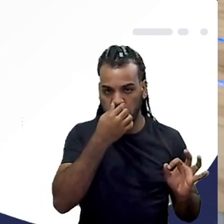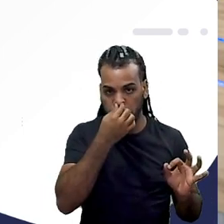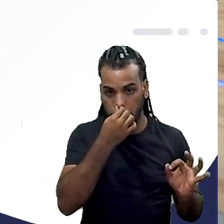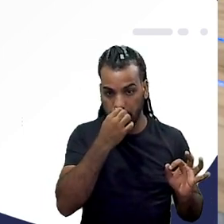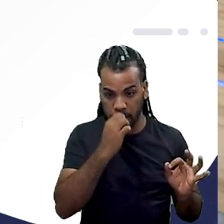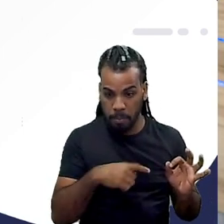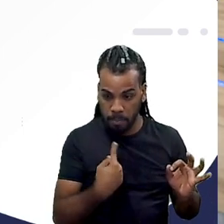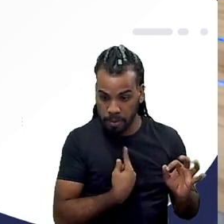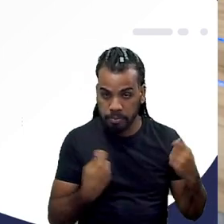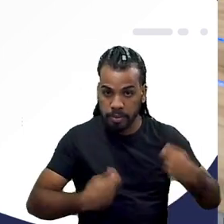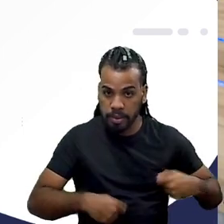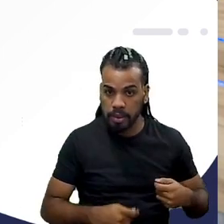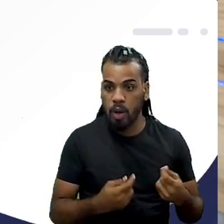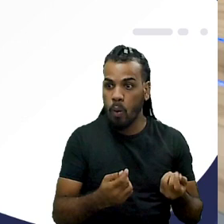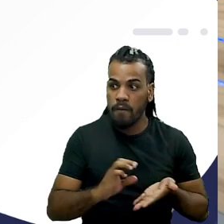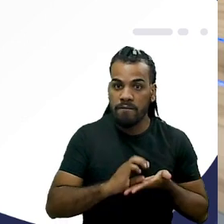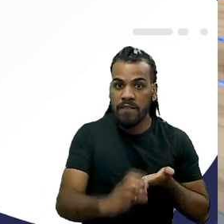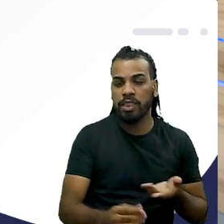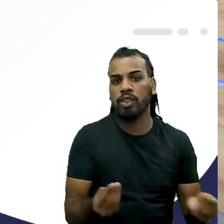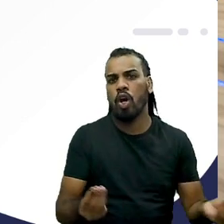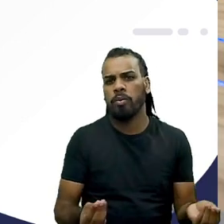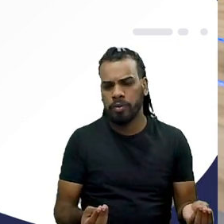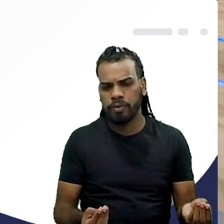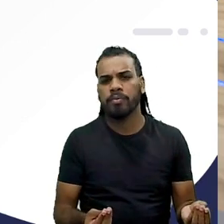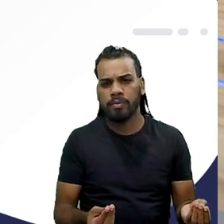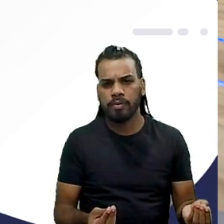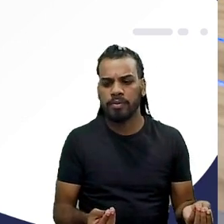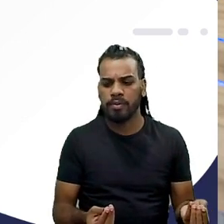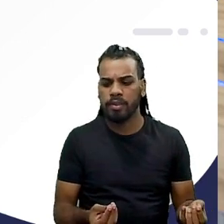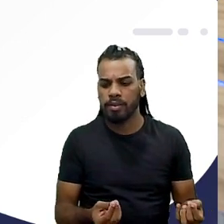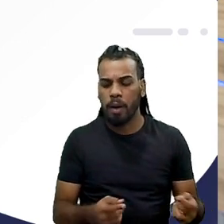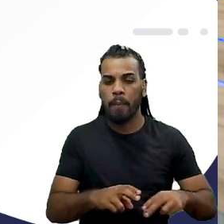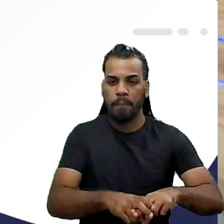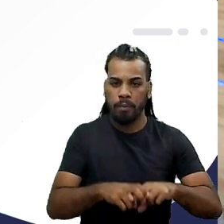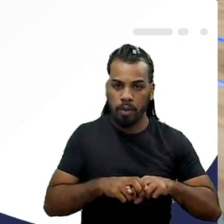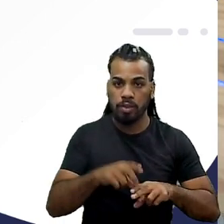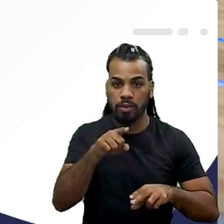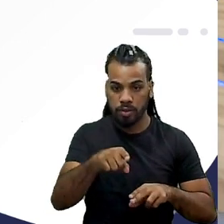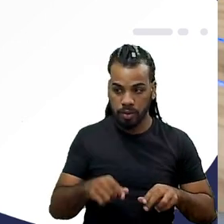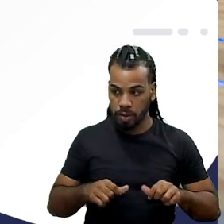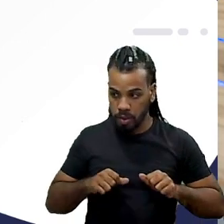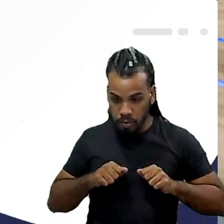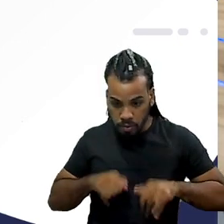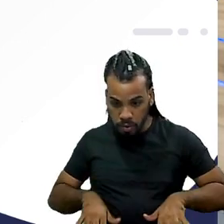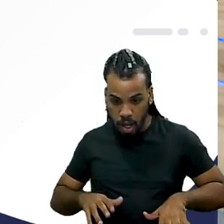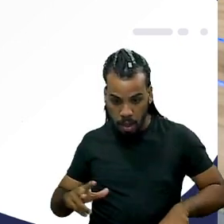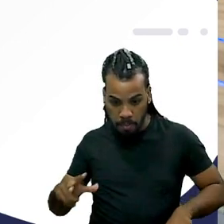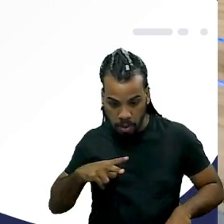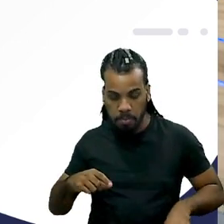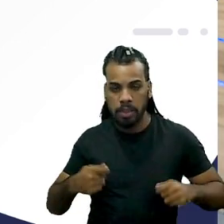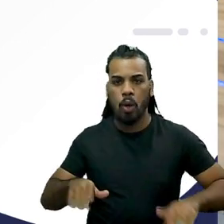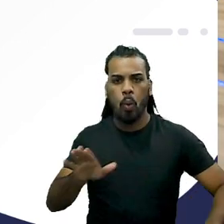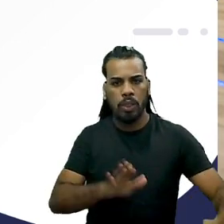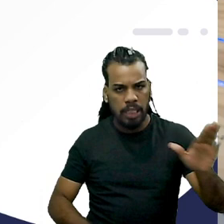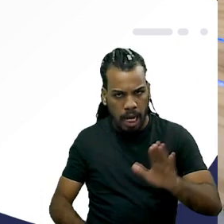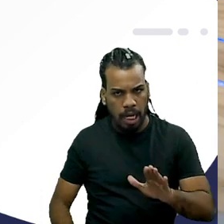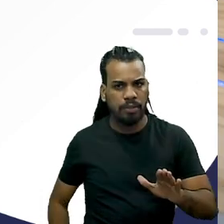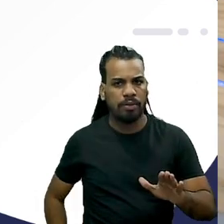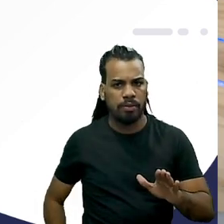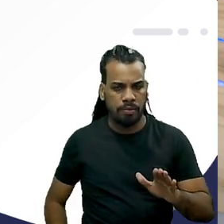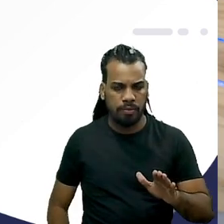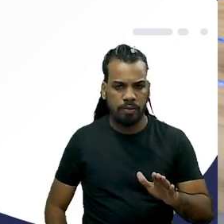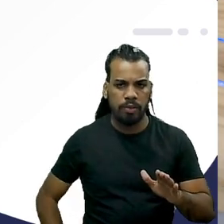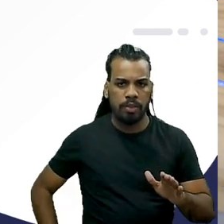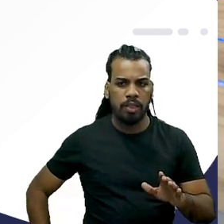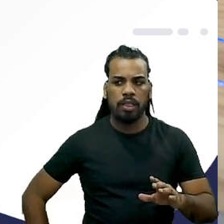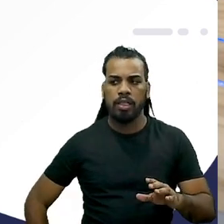precisamos de recursos para investir. Então é por isso que as finanças pessoais, você tem que ter todo cuidado, ter disciplina. Então